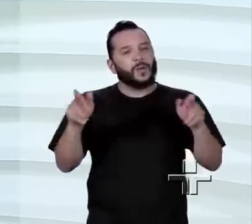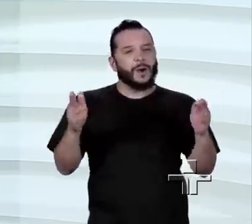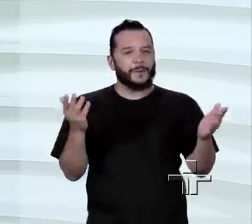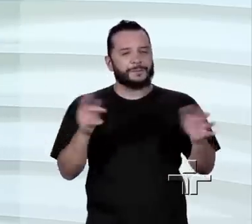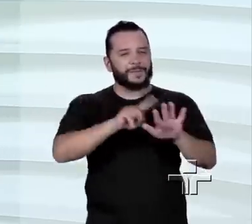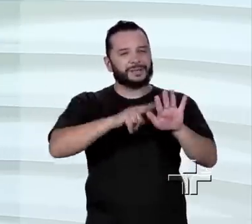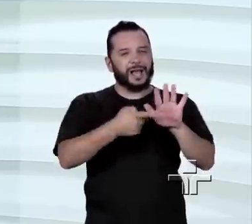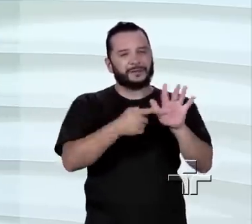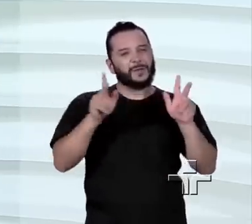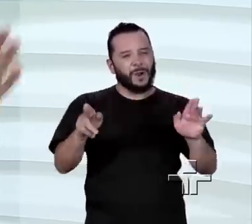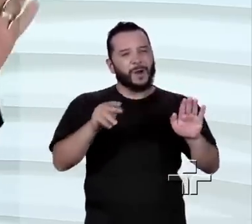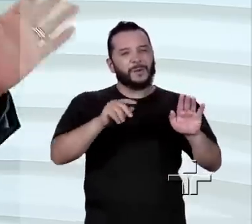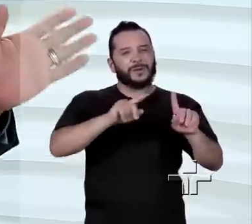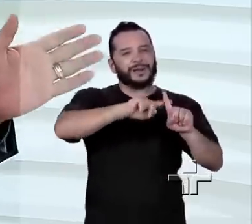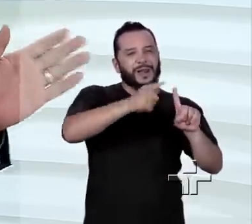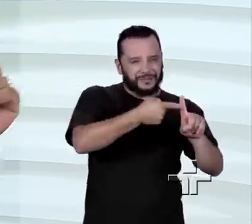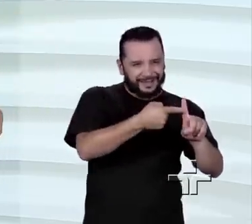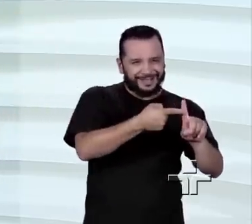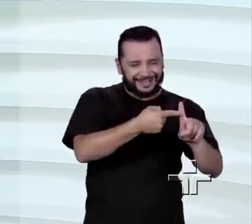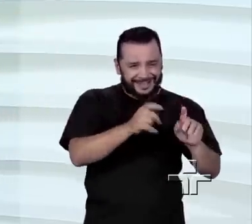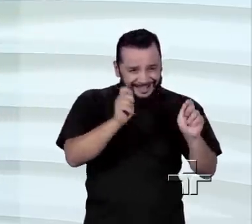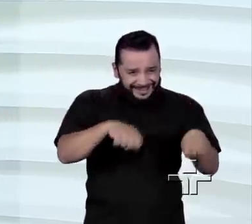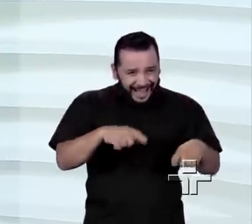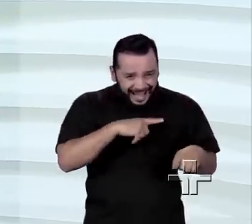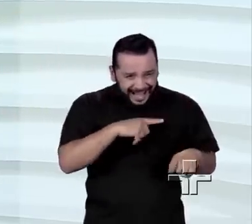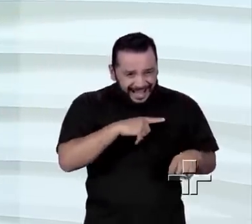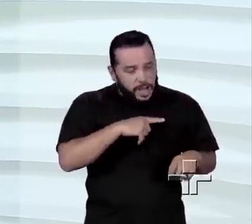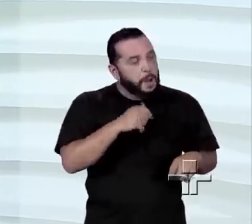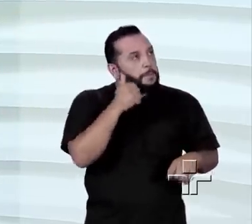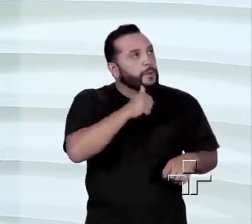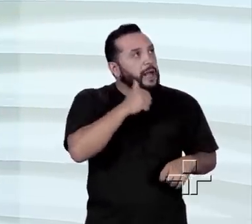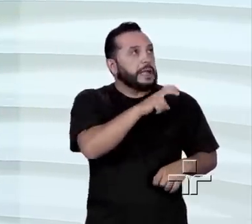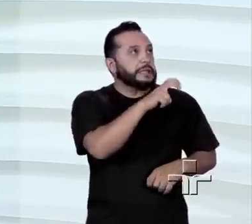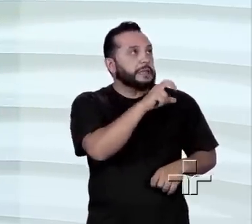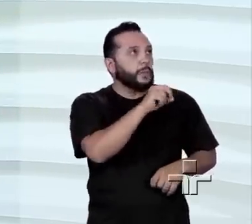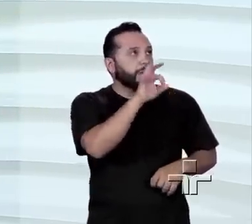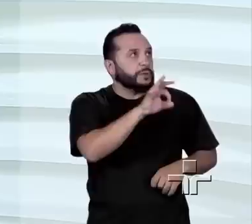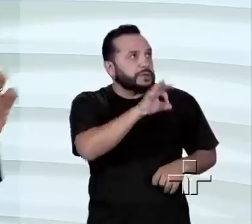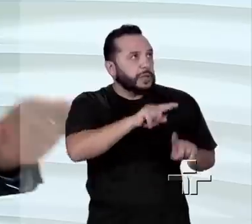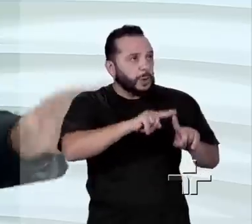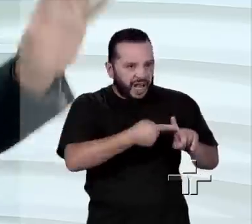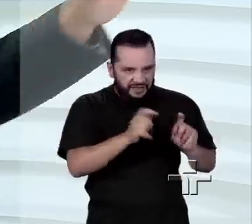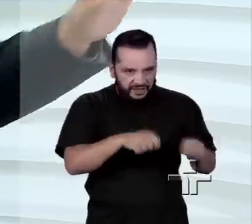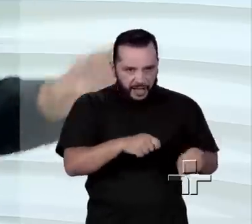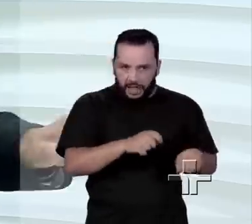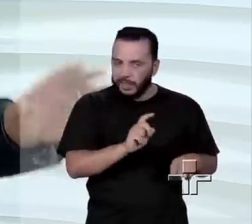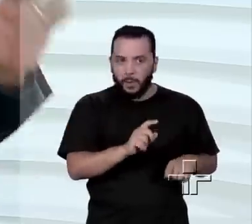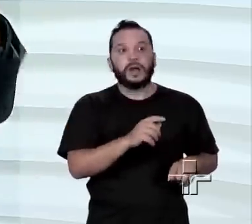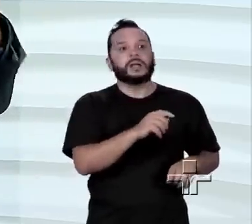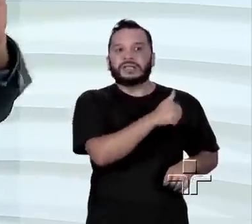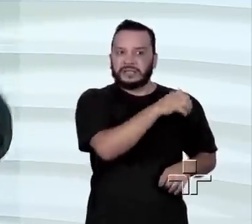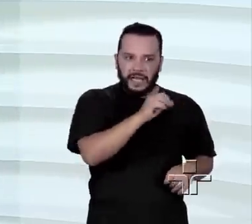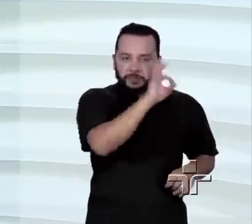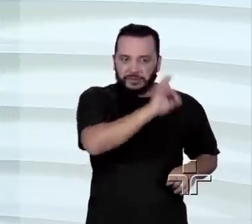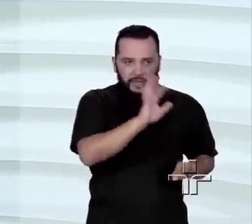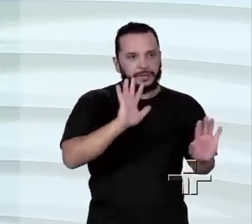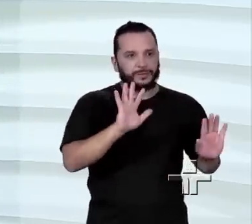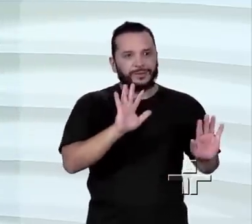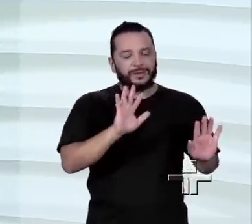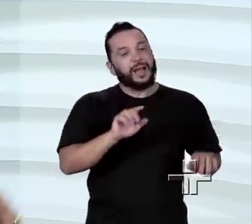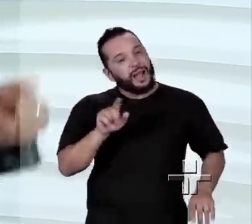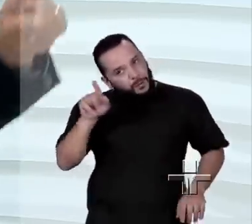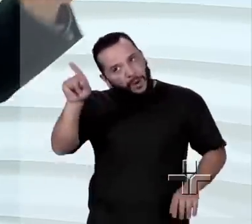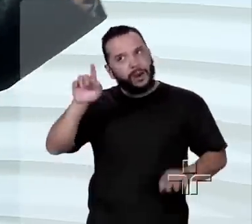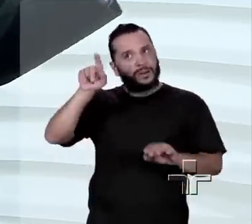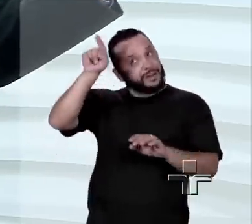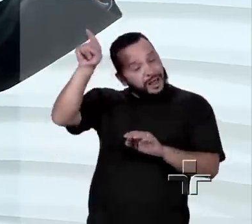está. Nós fizemos meia intervenção. Temer chegou para o Pezão e falou, Pezão, você fica tranquilo,